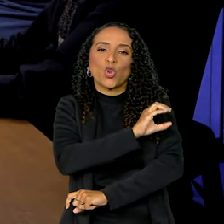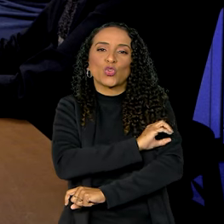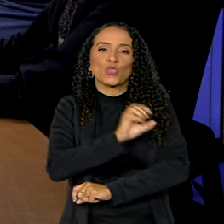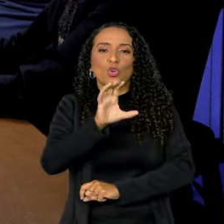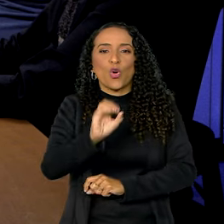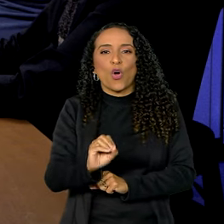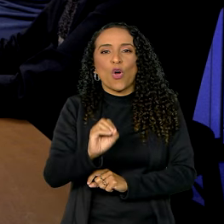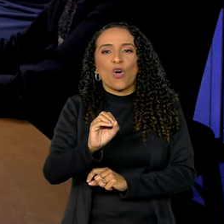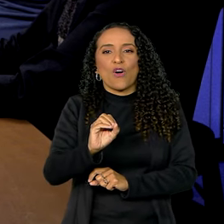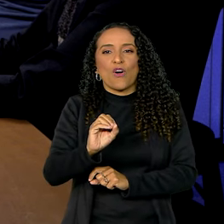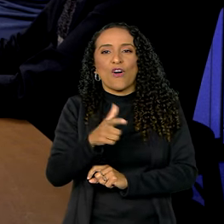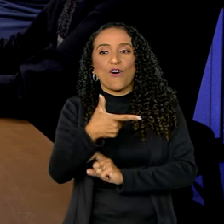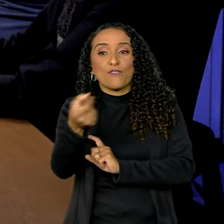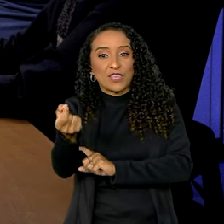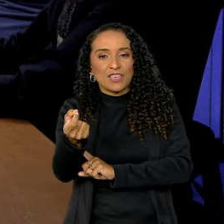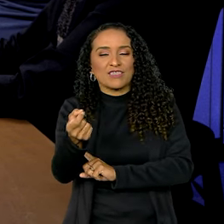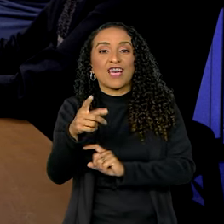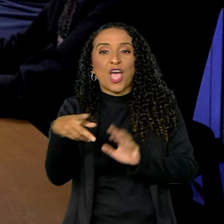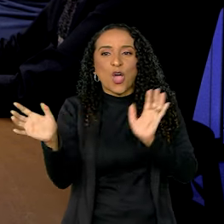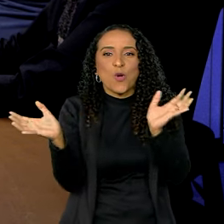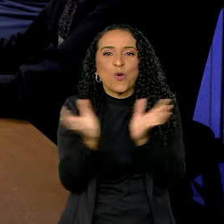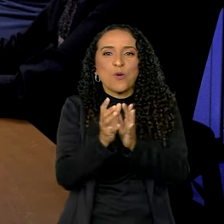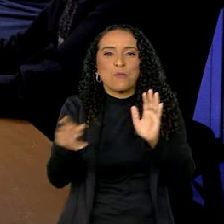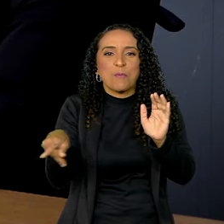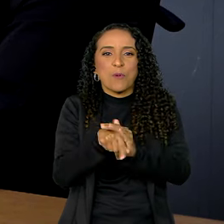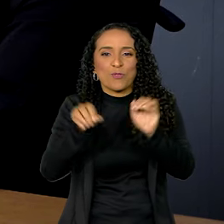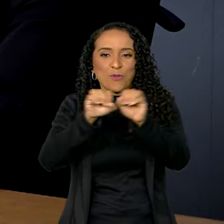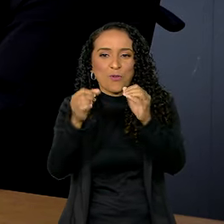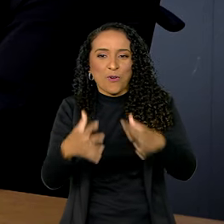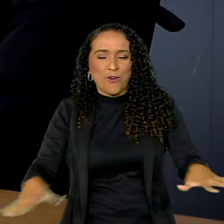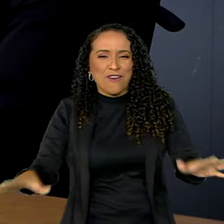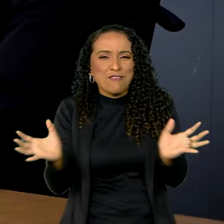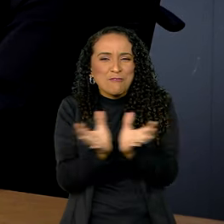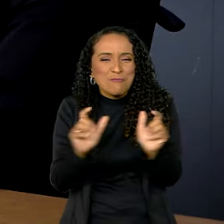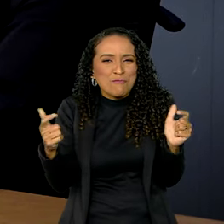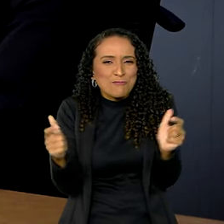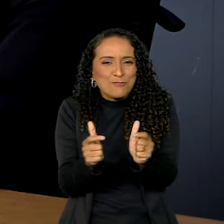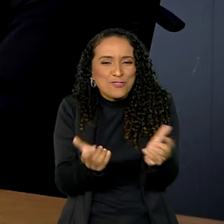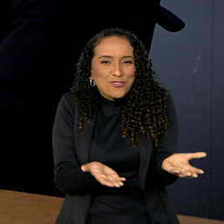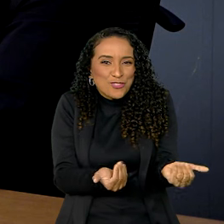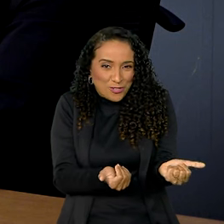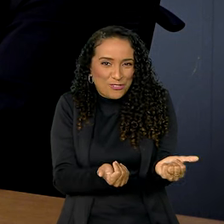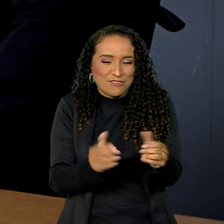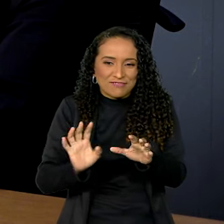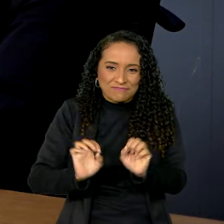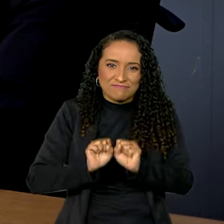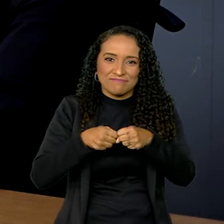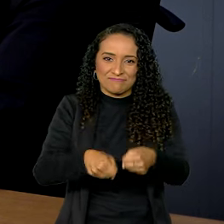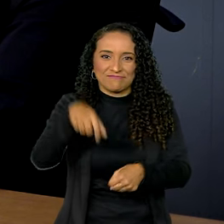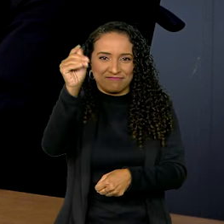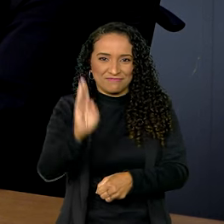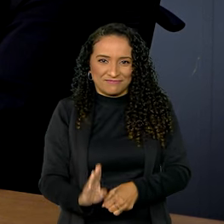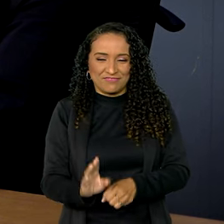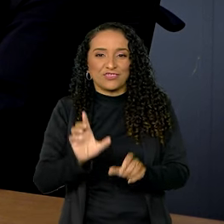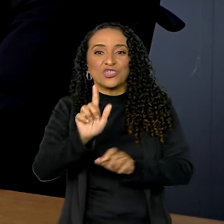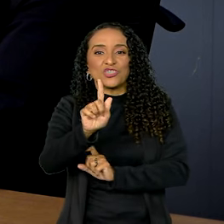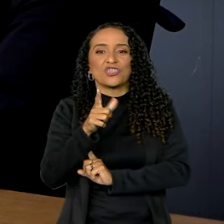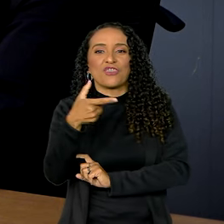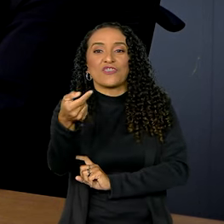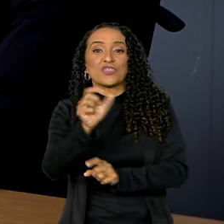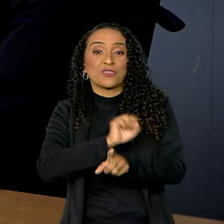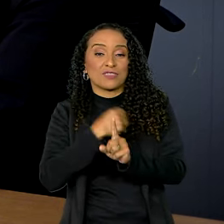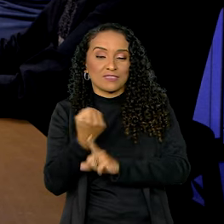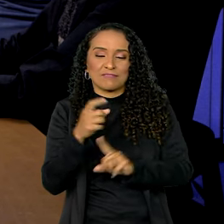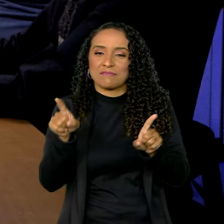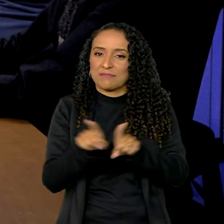do o20 o grupo dos oceanos o grupo Caçula dos grupos de engaja aqui no Brasil do G20